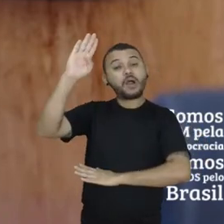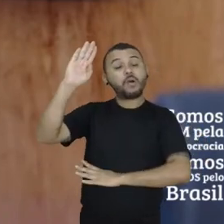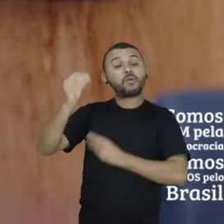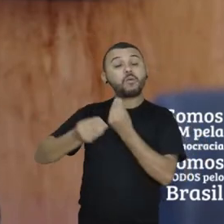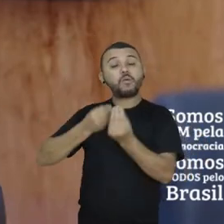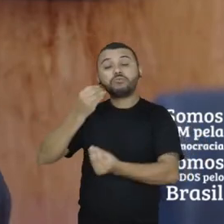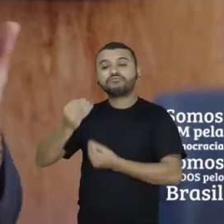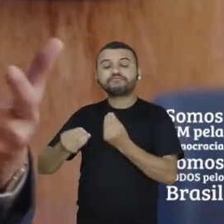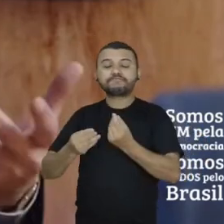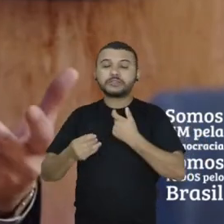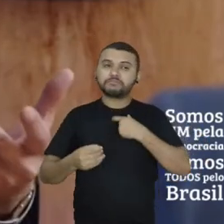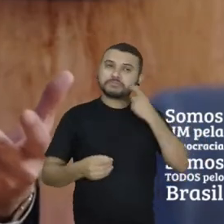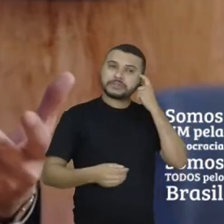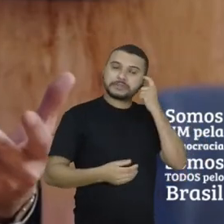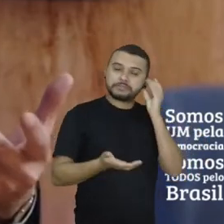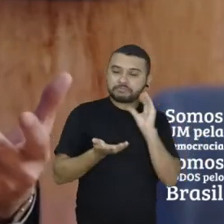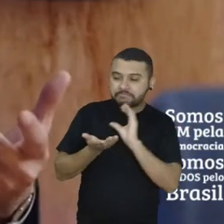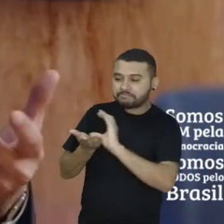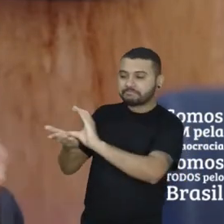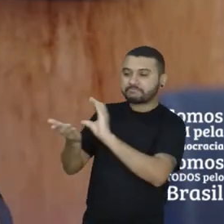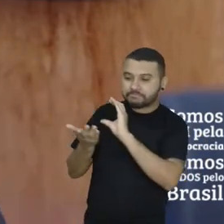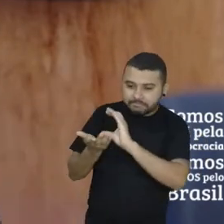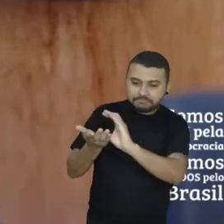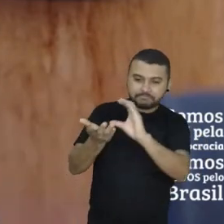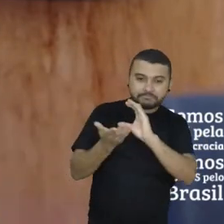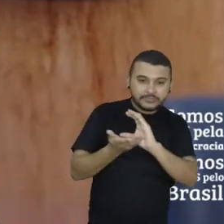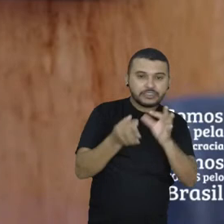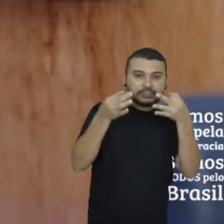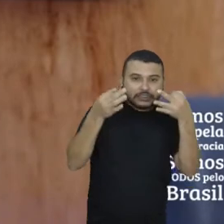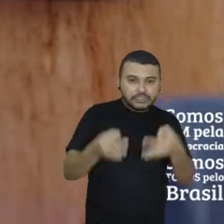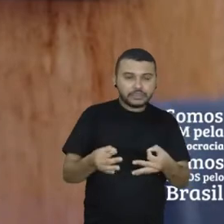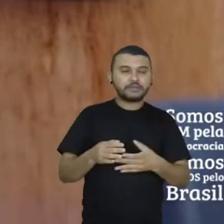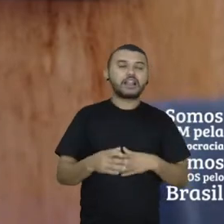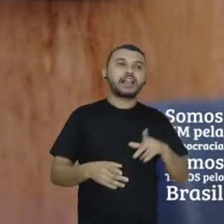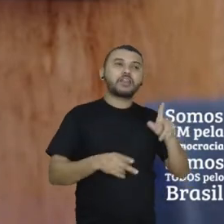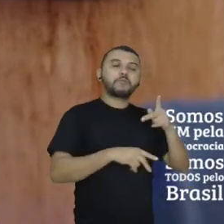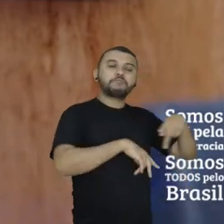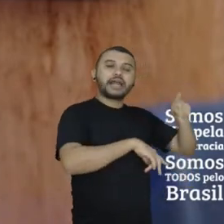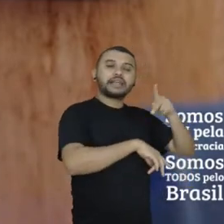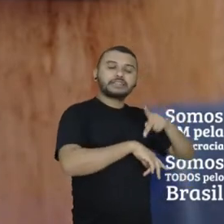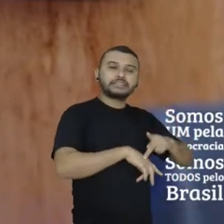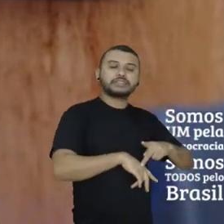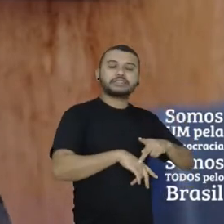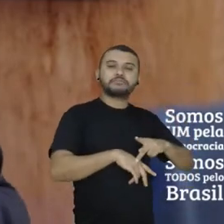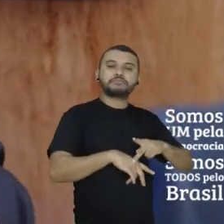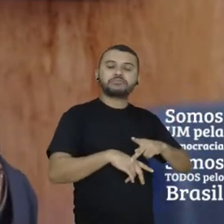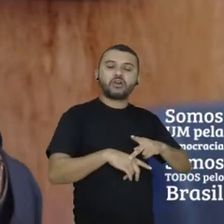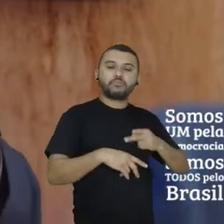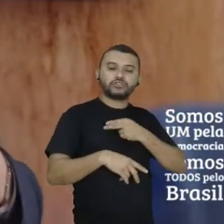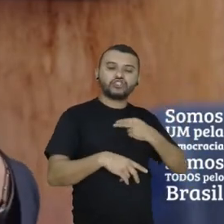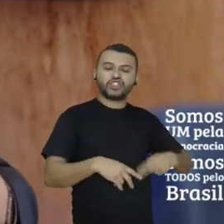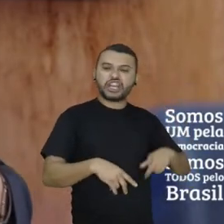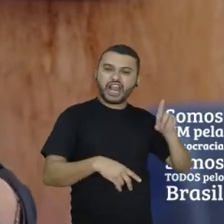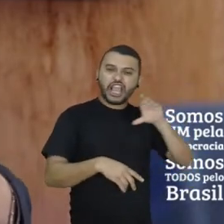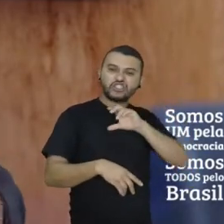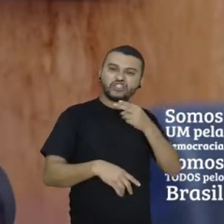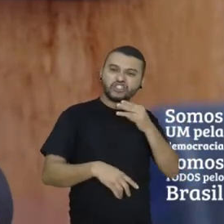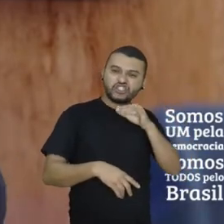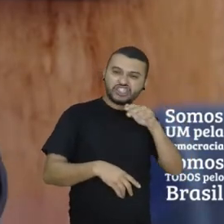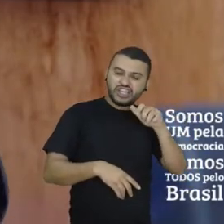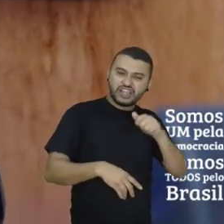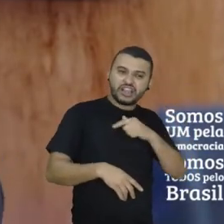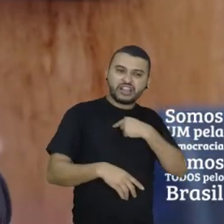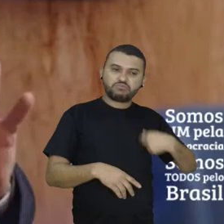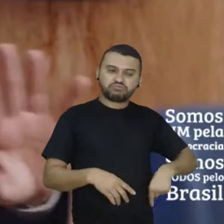e mais crescendo pouco. A China, partido único. sob tamanho, que tem mercado